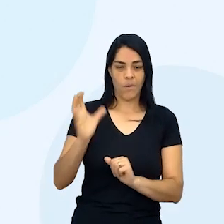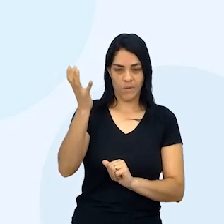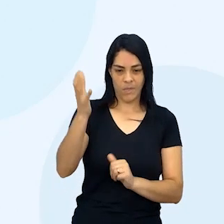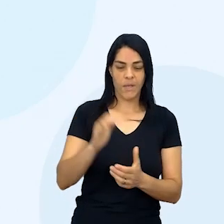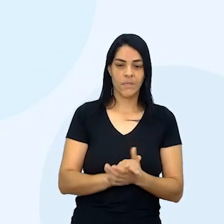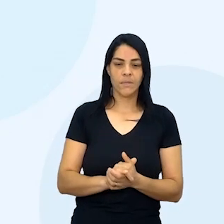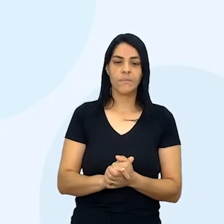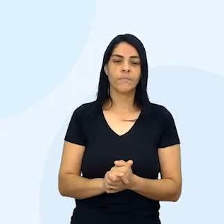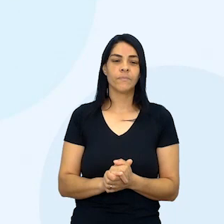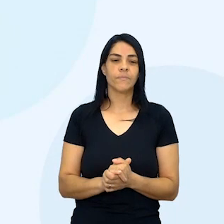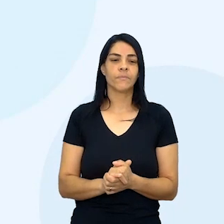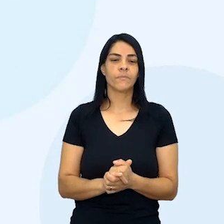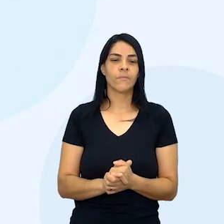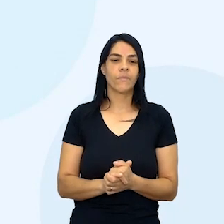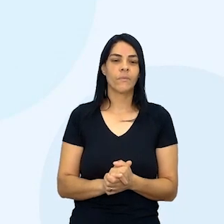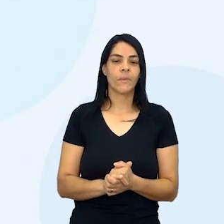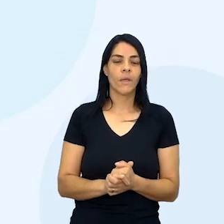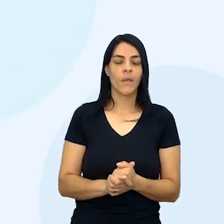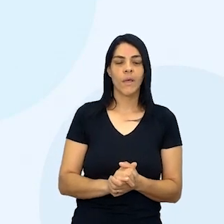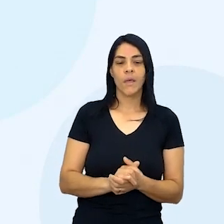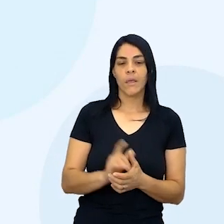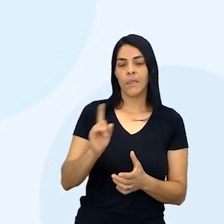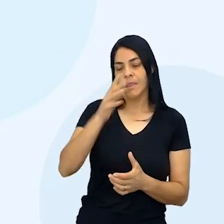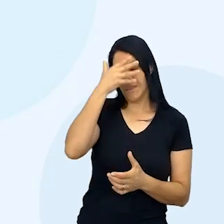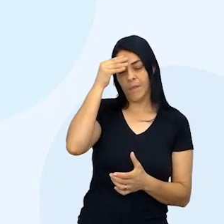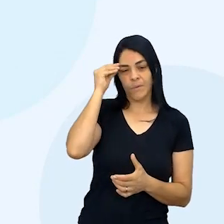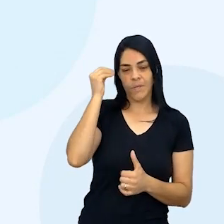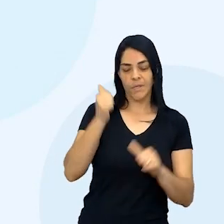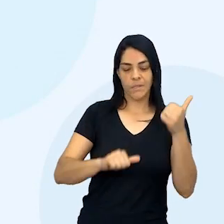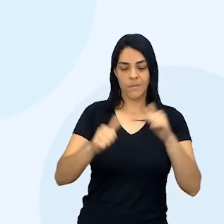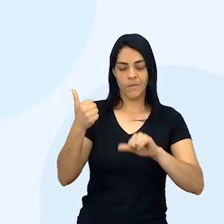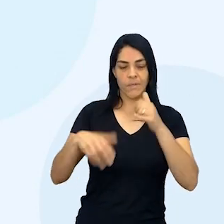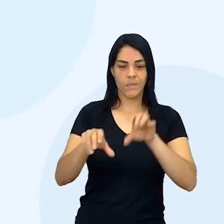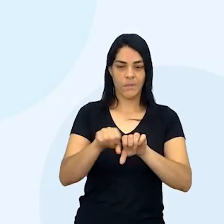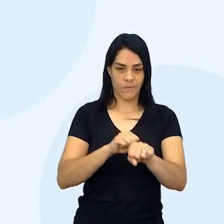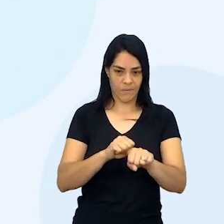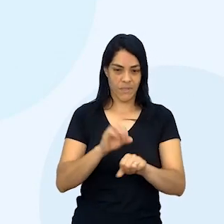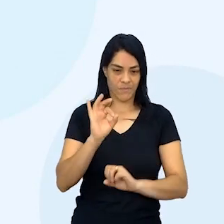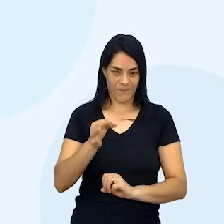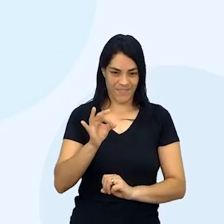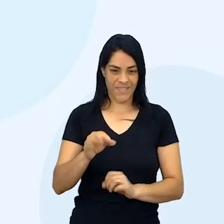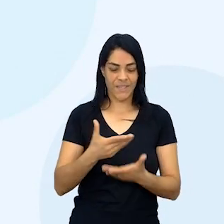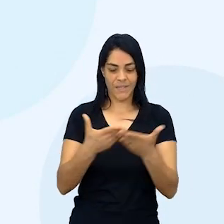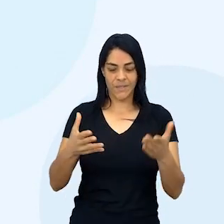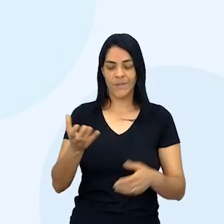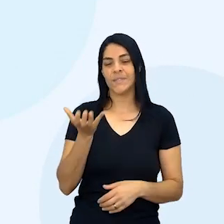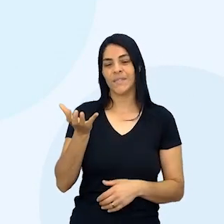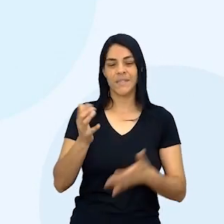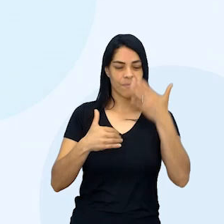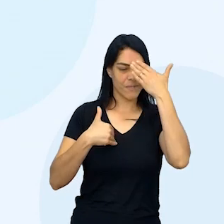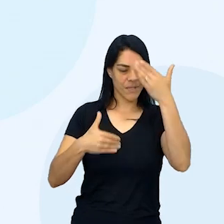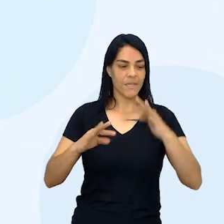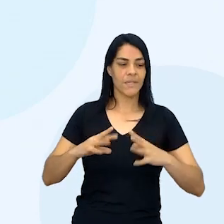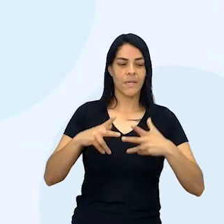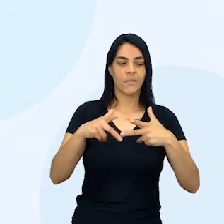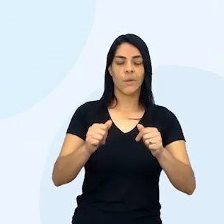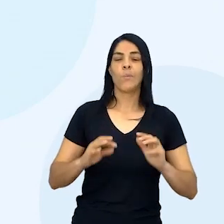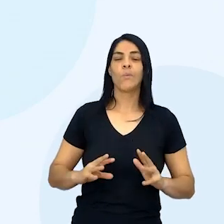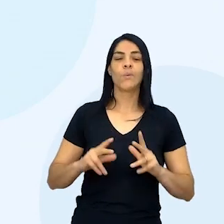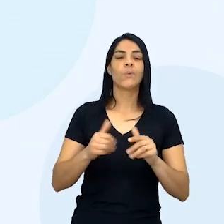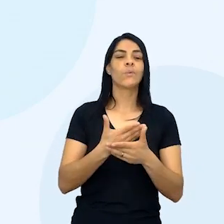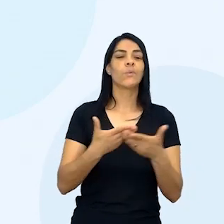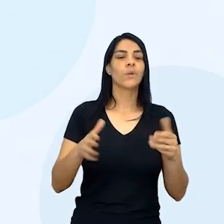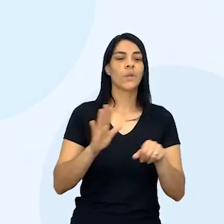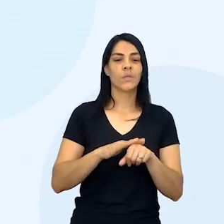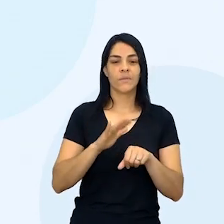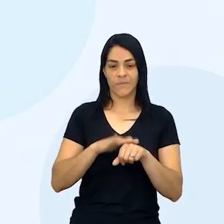O passo a passo. E não esquecendo da nossa avaliação da formação, não é isso, Daniel? Com certeza. E a gente quer agradecer todo mundo por tudo isso que a gente fez, por